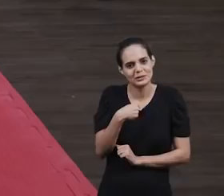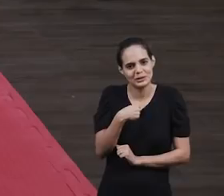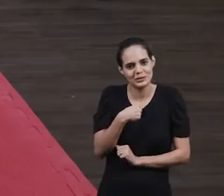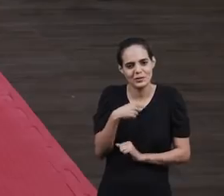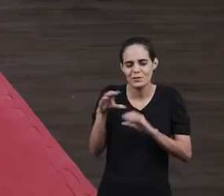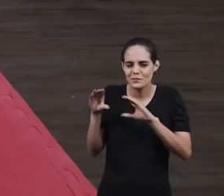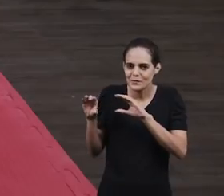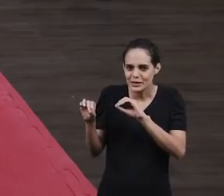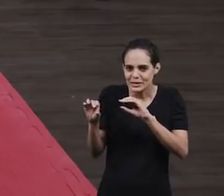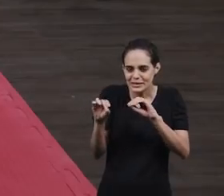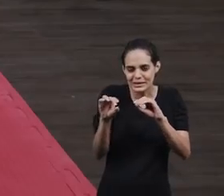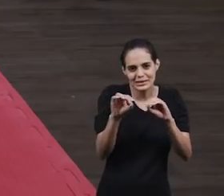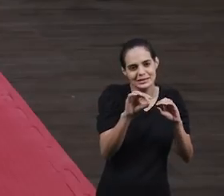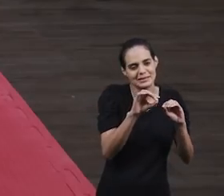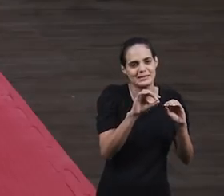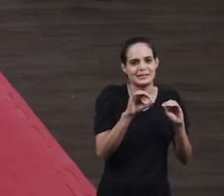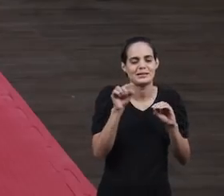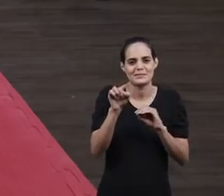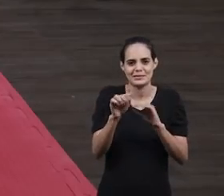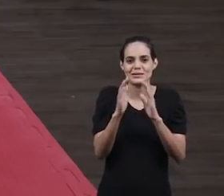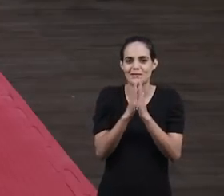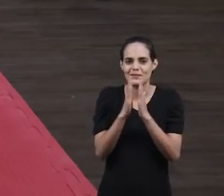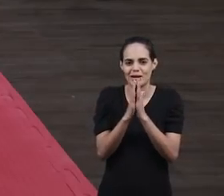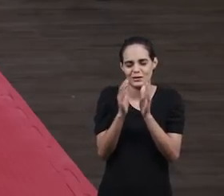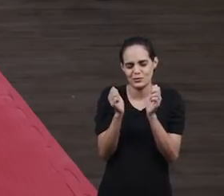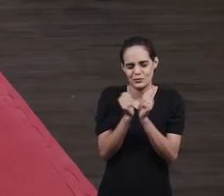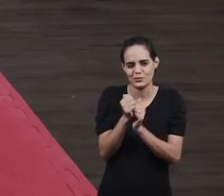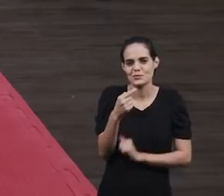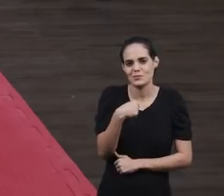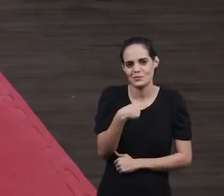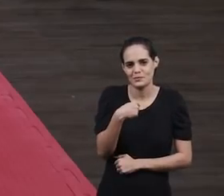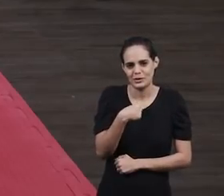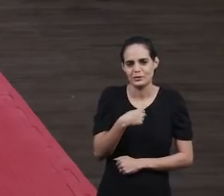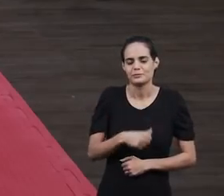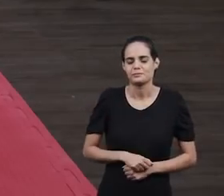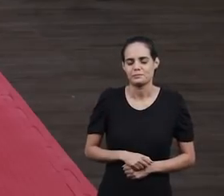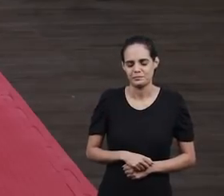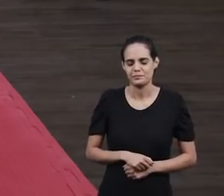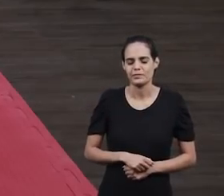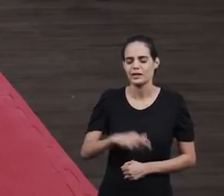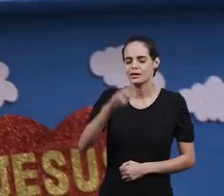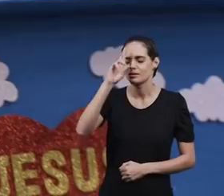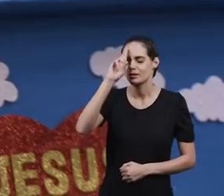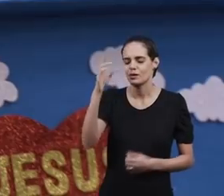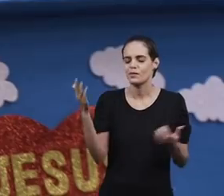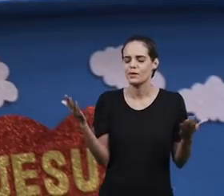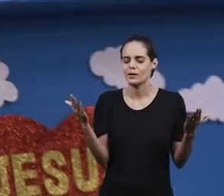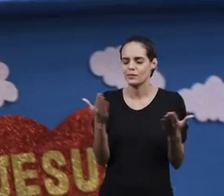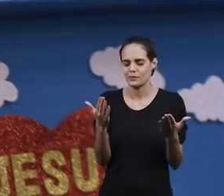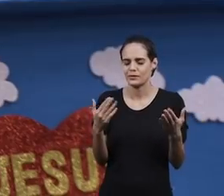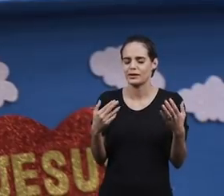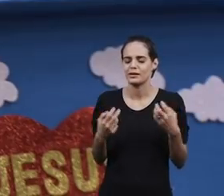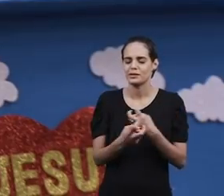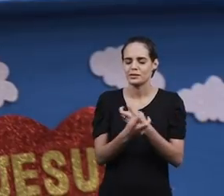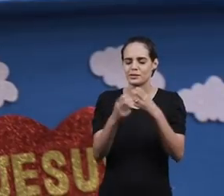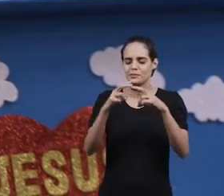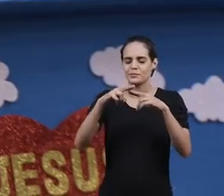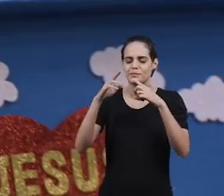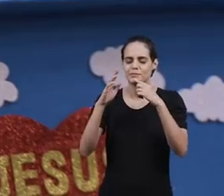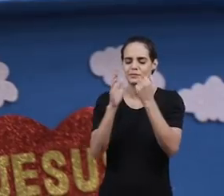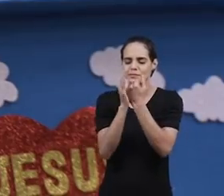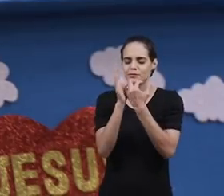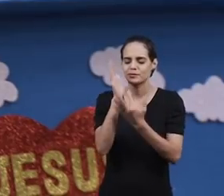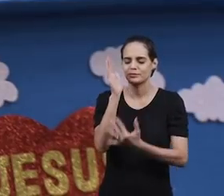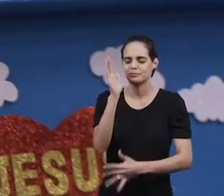a clamar, a tia vai falar, vocês vão repetir junto com a tia. Então vamos orar. Senhor, nesta hora clamamos a